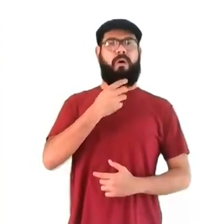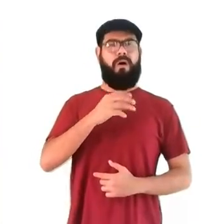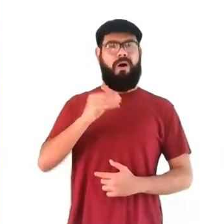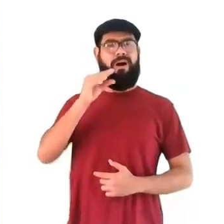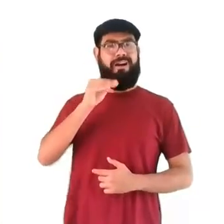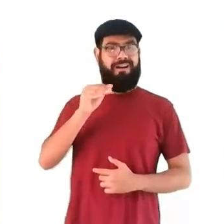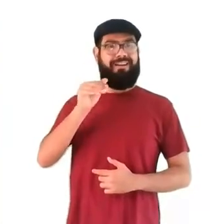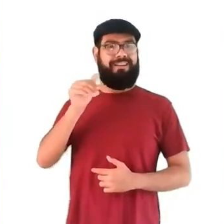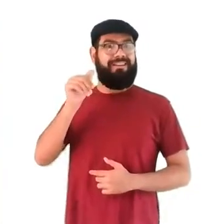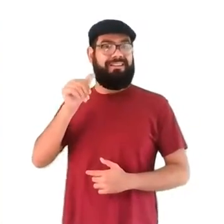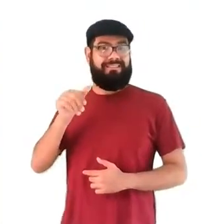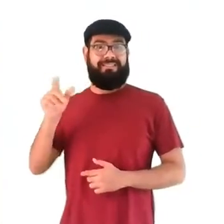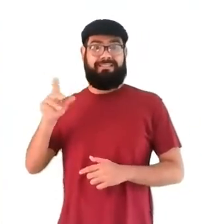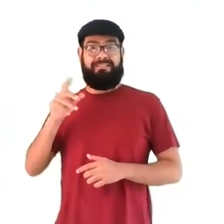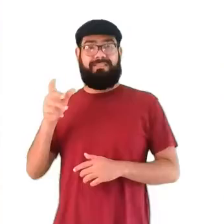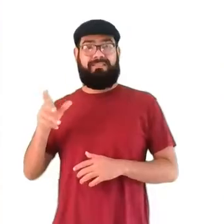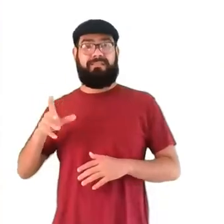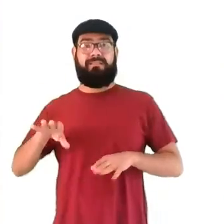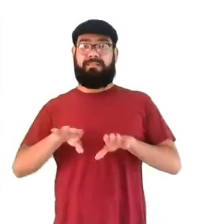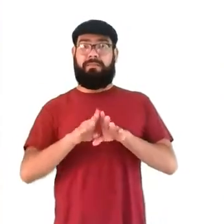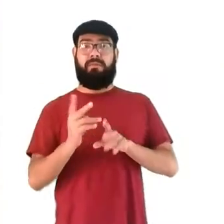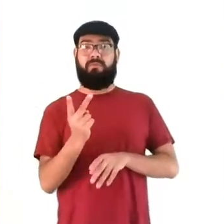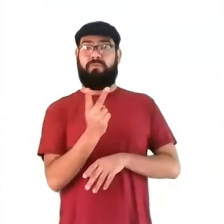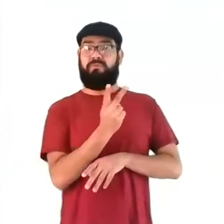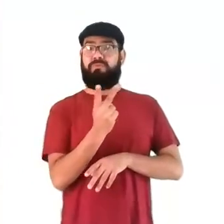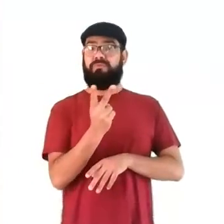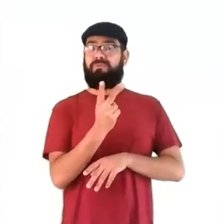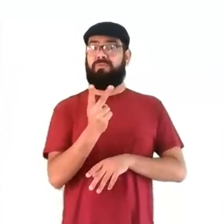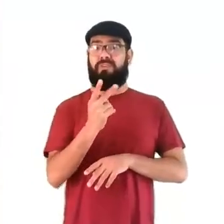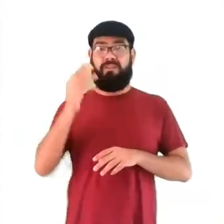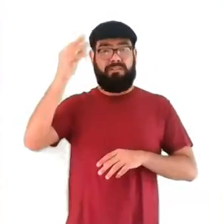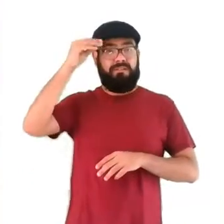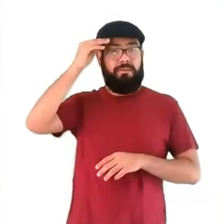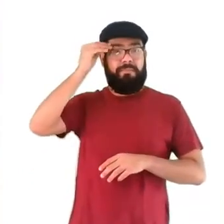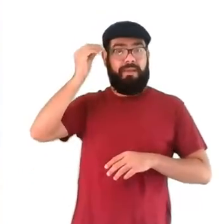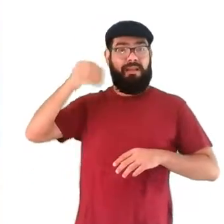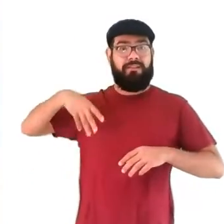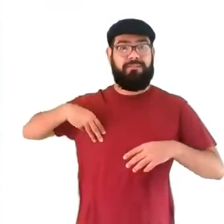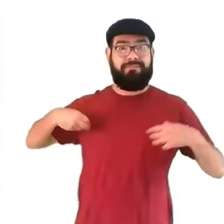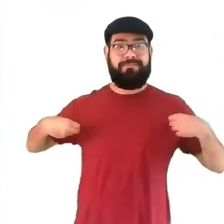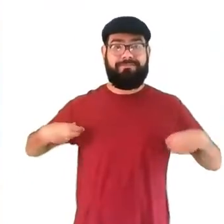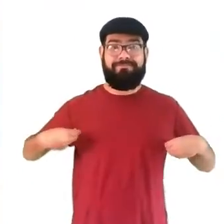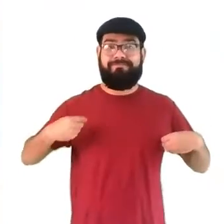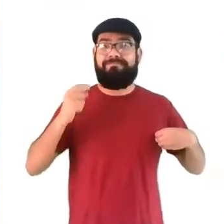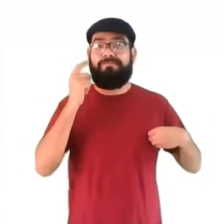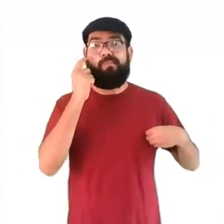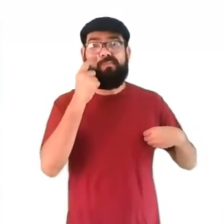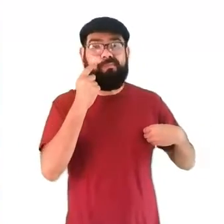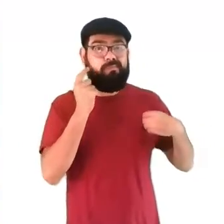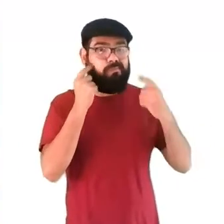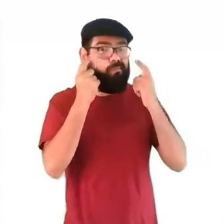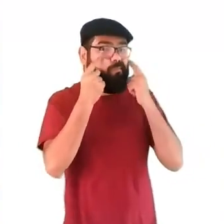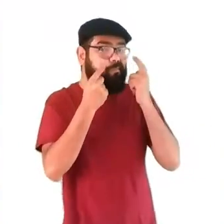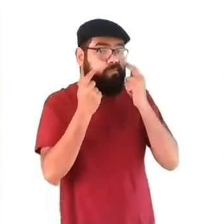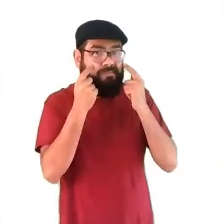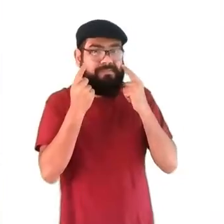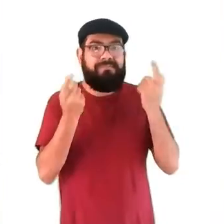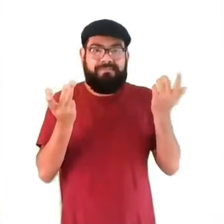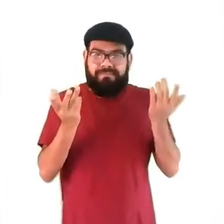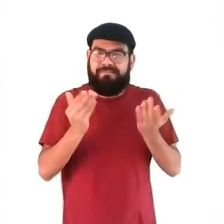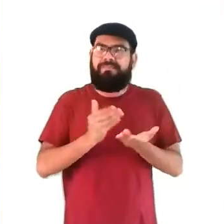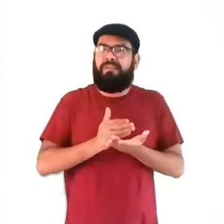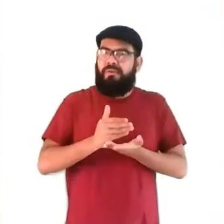pelos pubianos, das primeiras acnes. Então, é uma mudança muito grande. Nas meninas, a